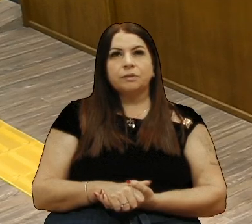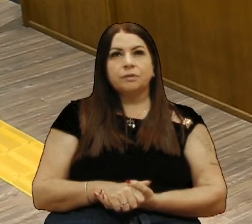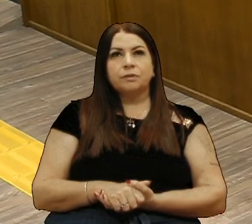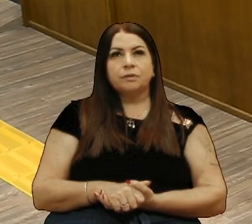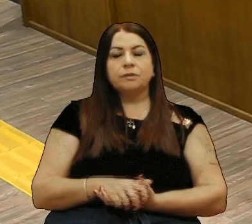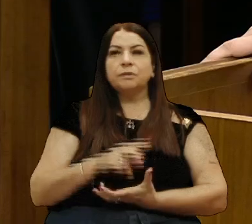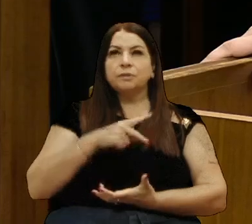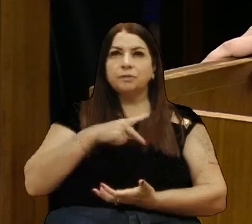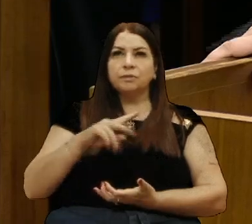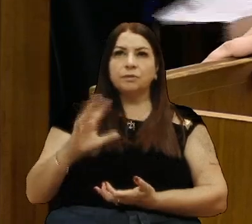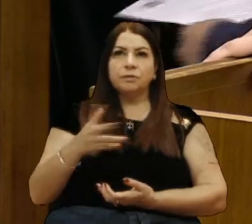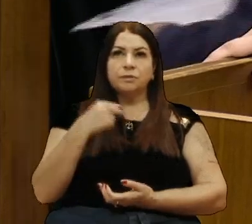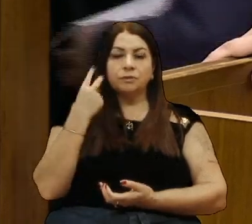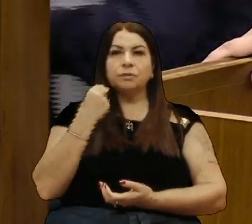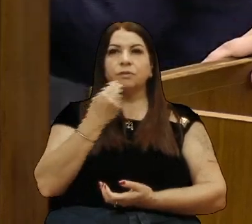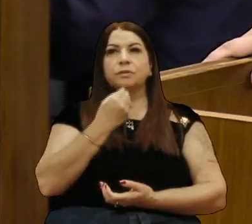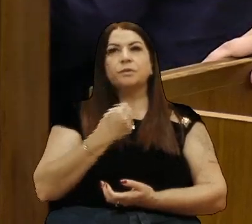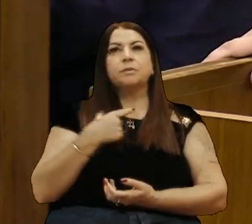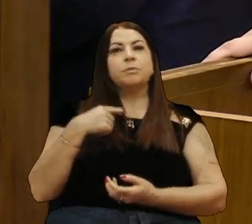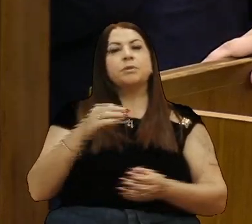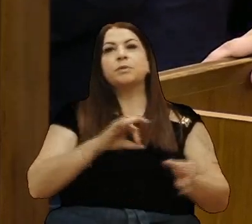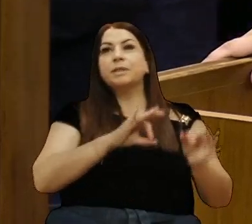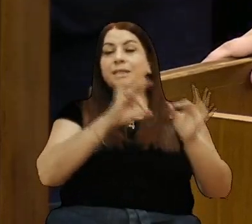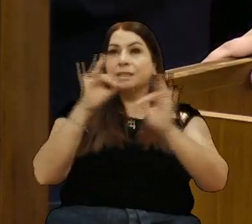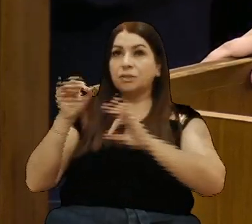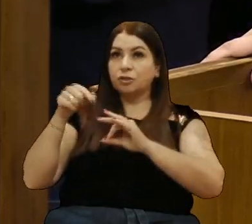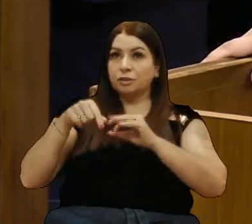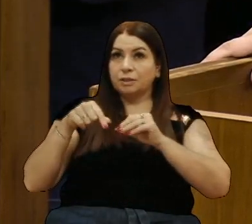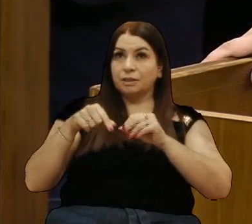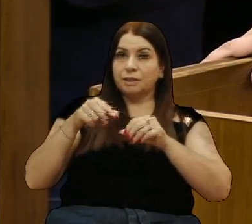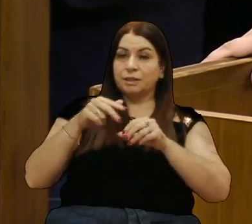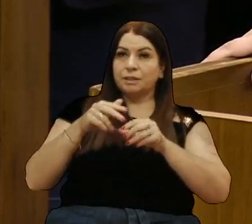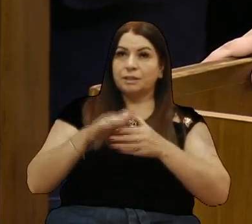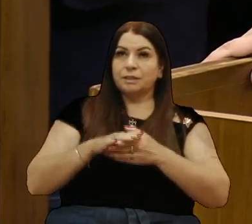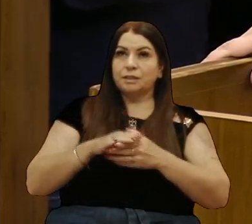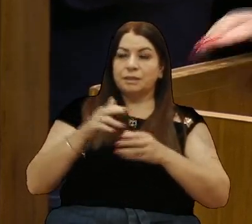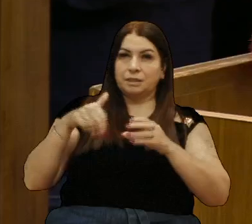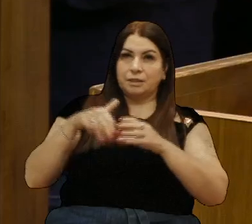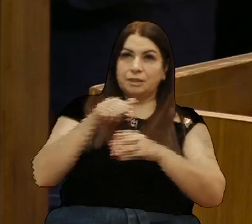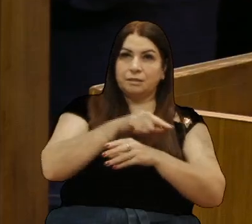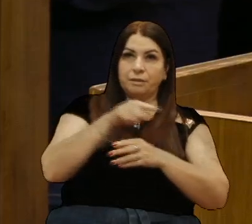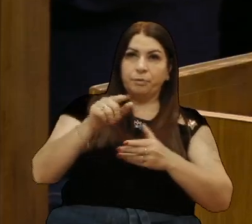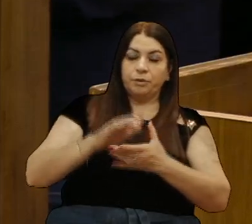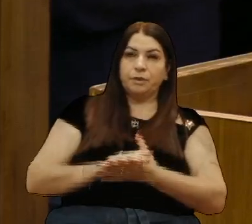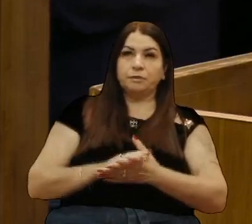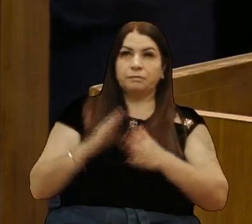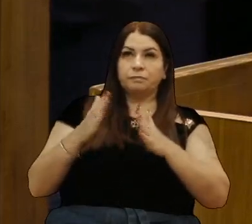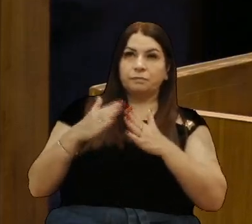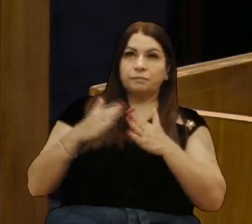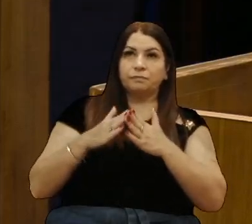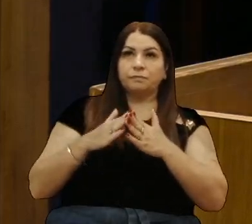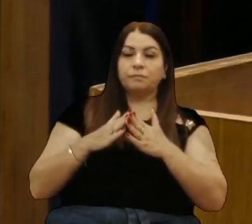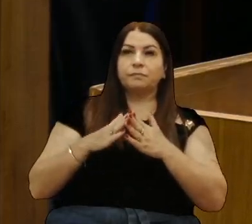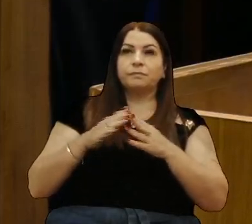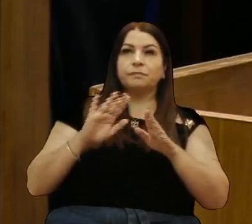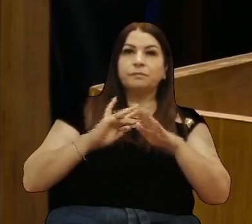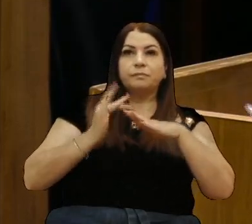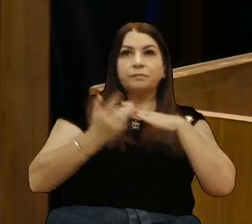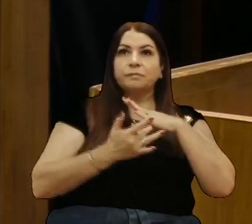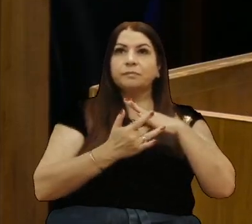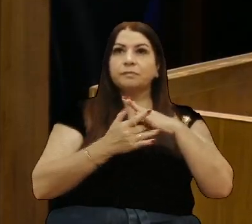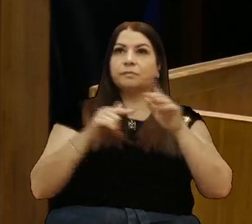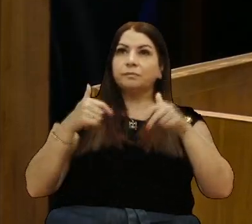Senhor presidente, senhores vereadores, pessoal que nos assiste aqui na tribuna e também em casa, através das redes sociais, no